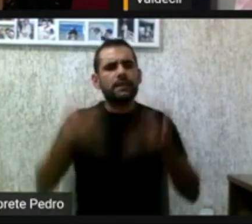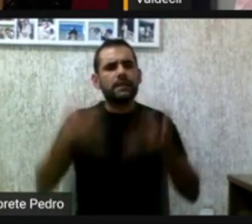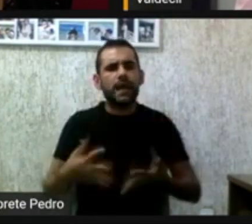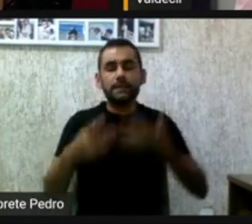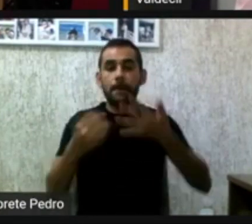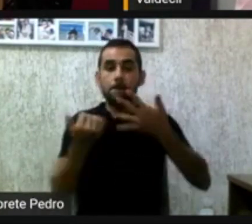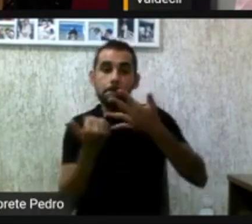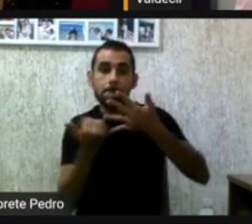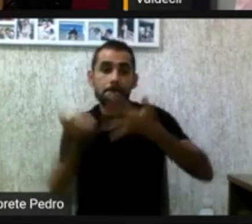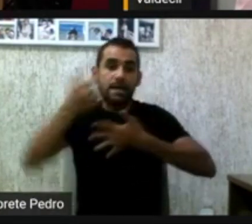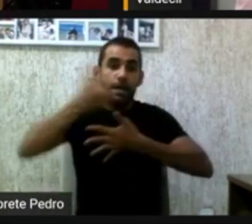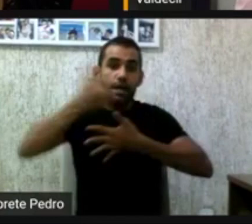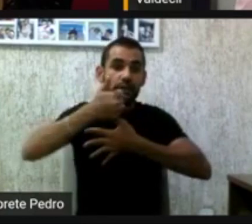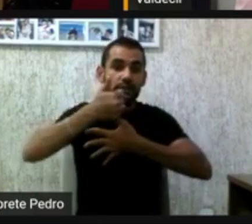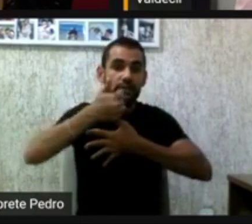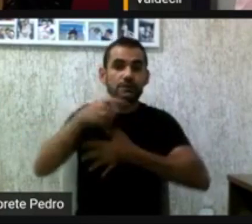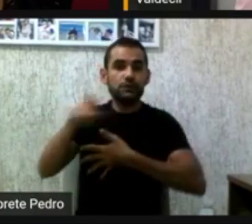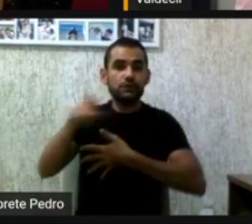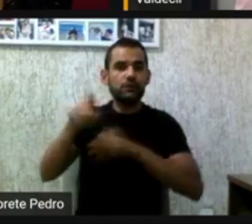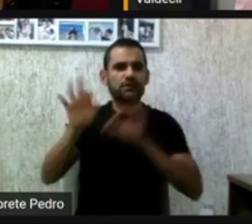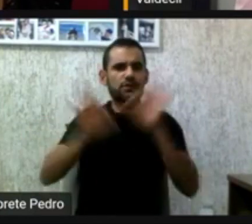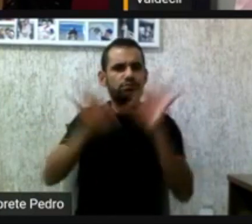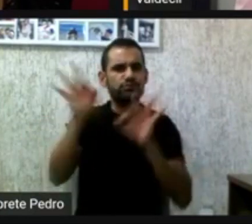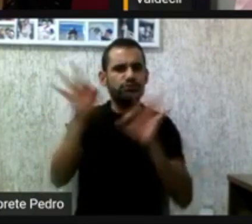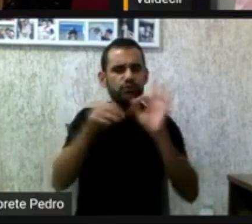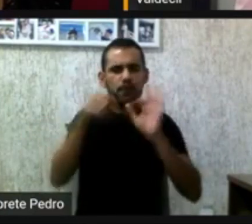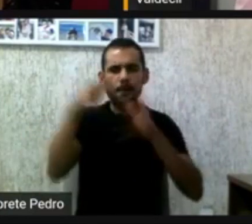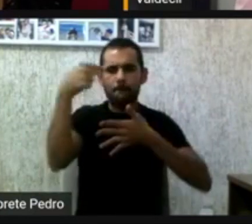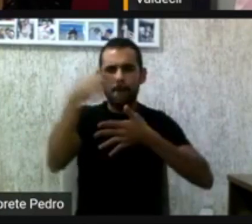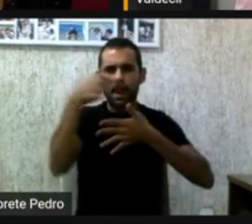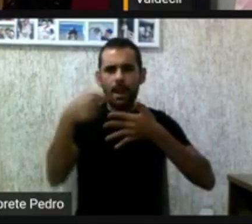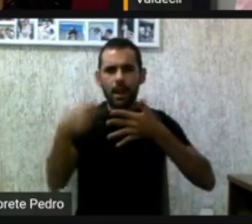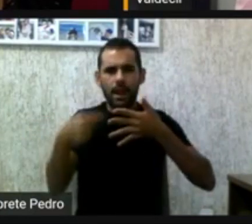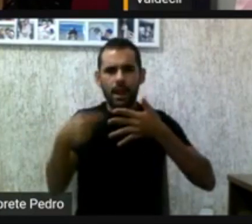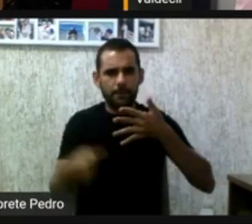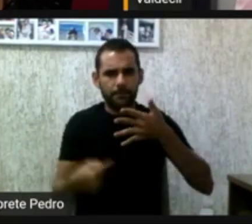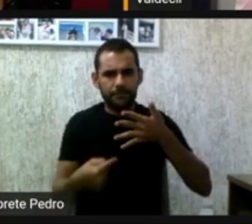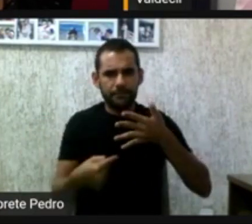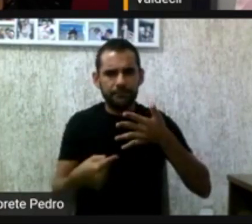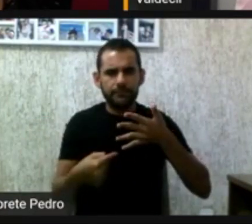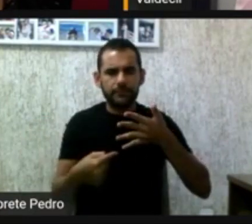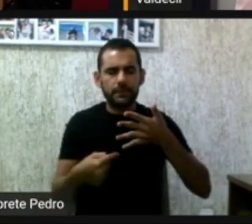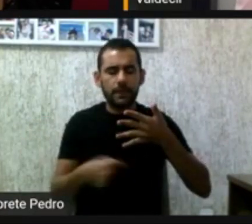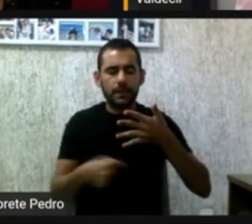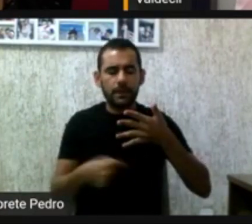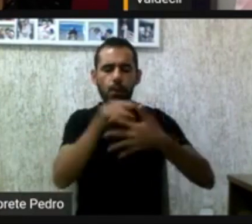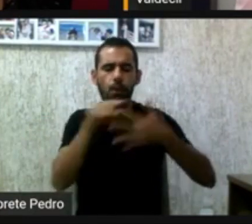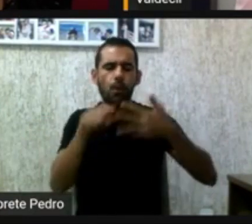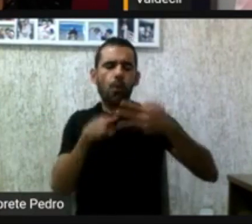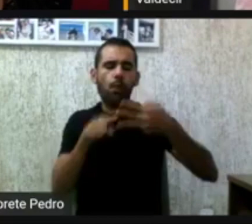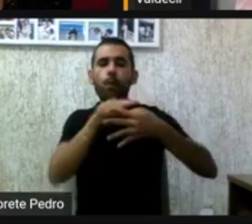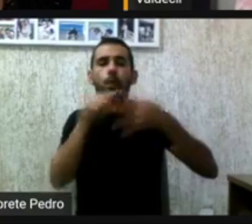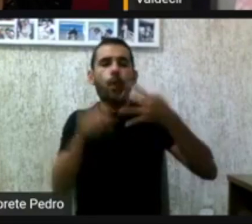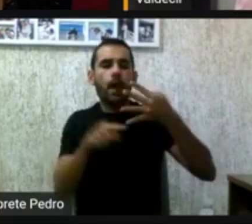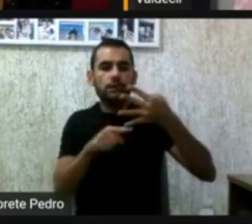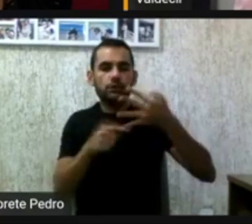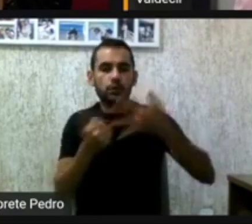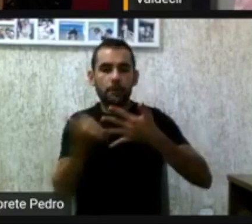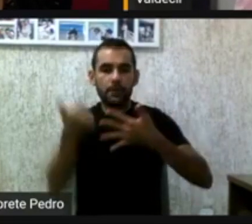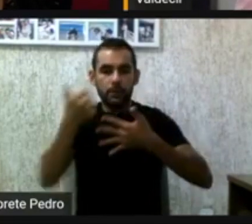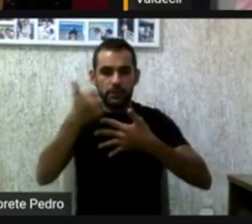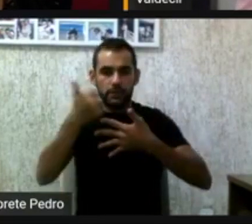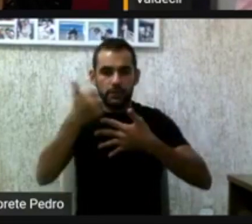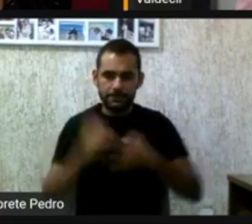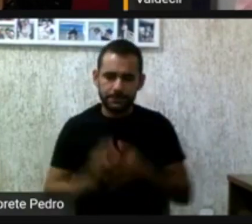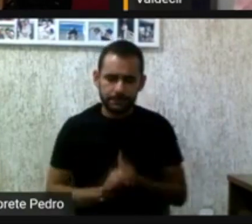prioridades que você menciona no plano de governo, que você colocou aí como 4 prioridades que você tem.